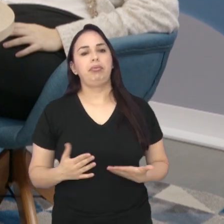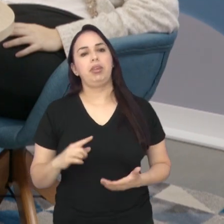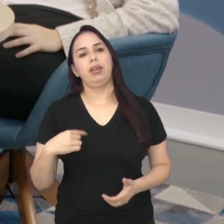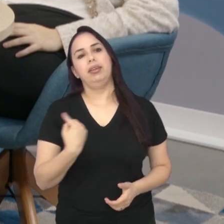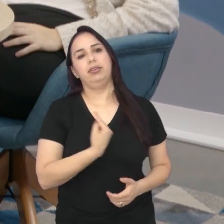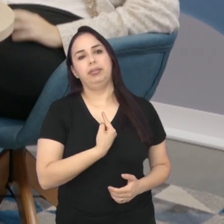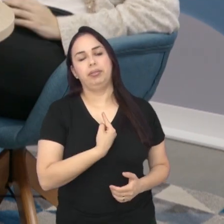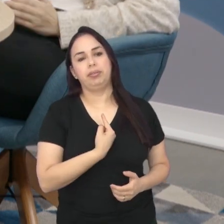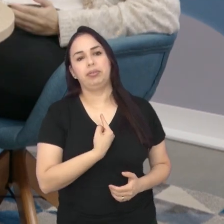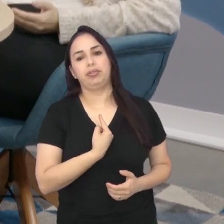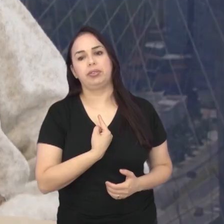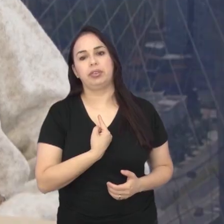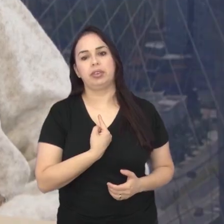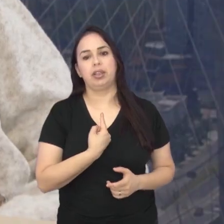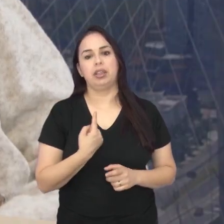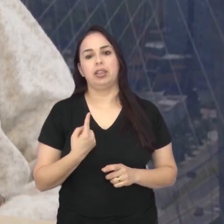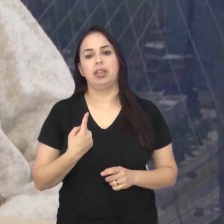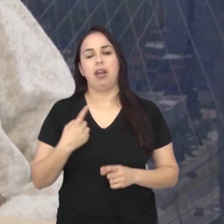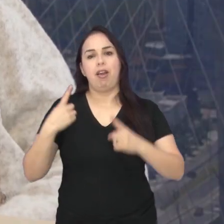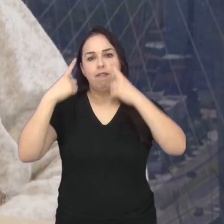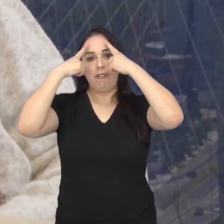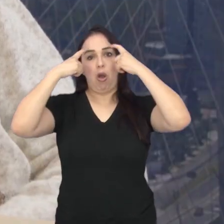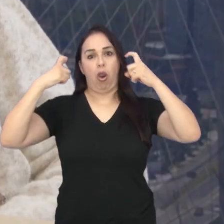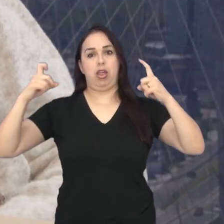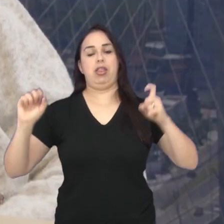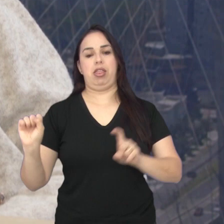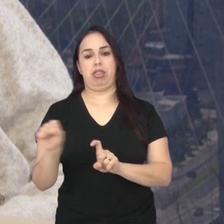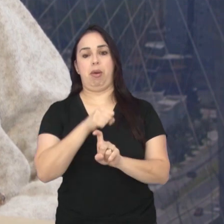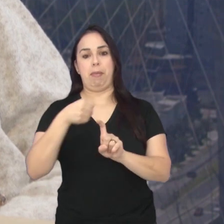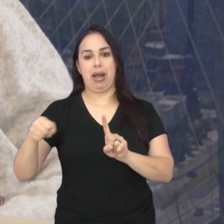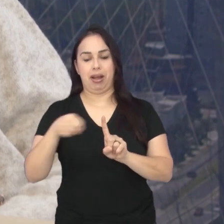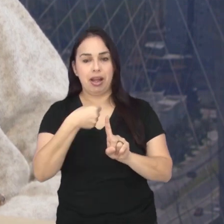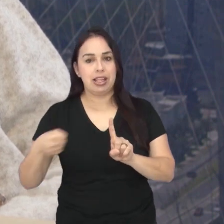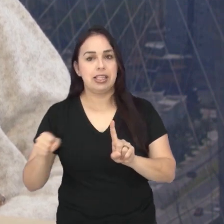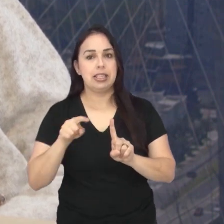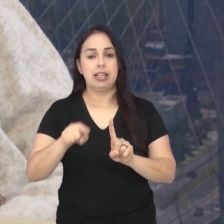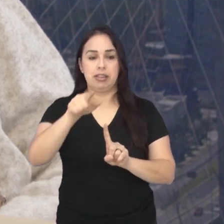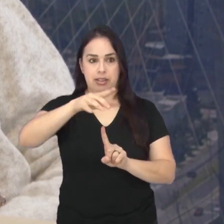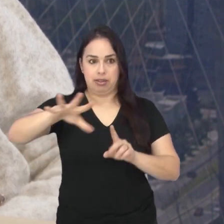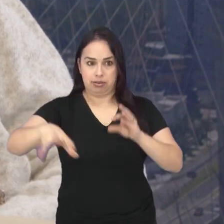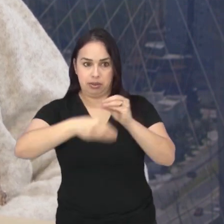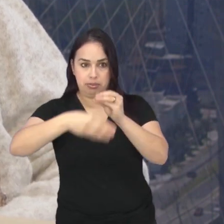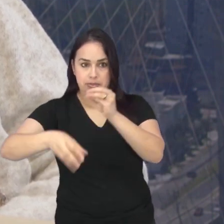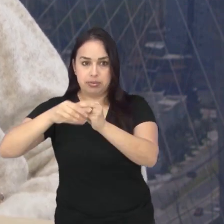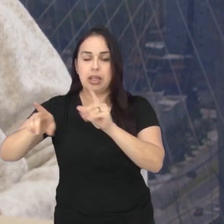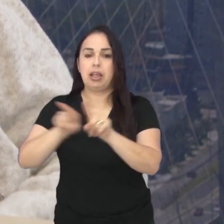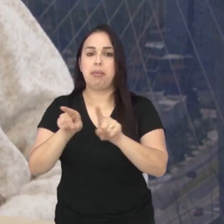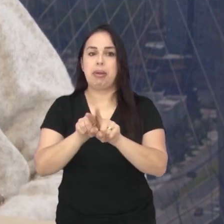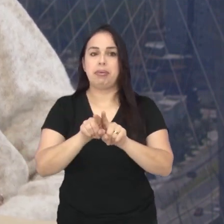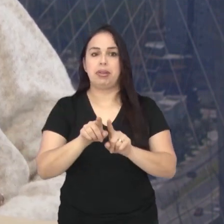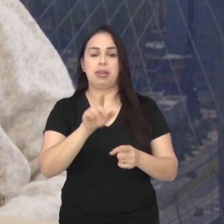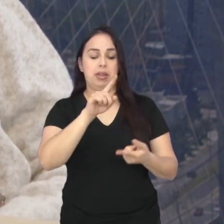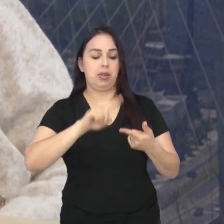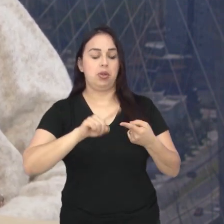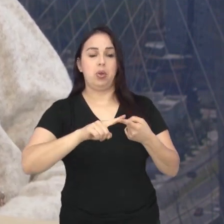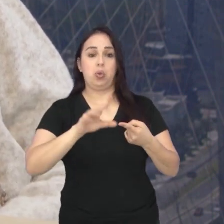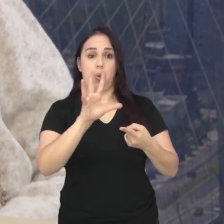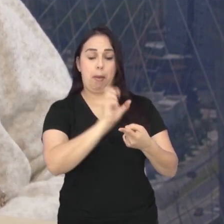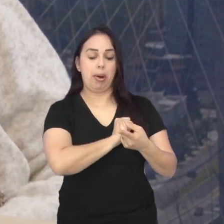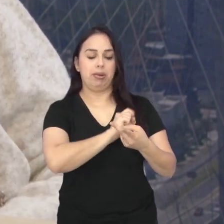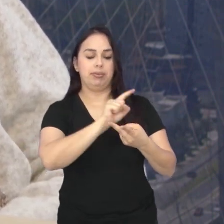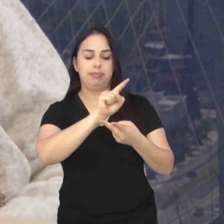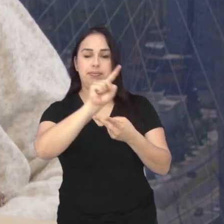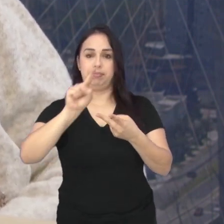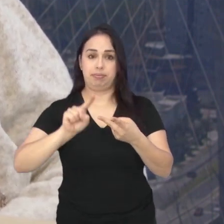gente fala em violência doméstica, ela engloba esse conceito que vocês falaram, além do relacionamento amoroso,